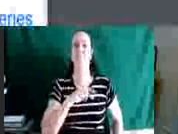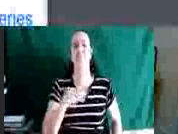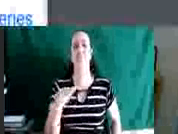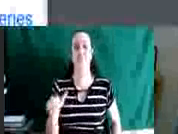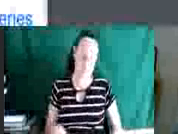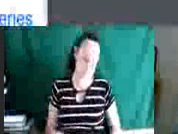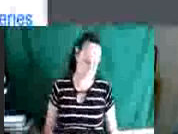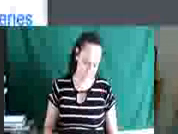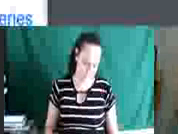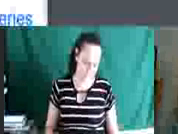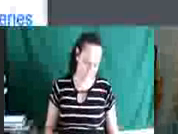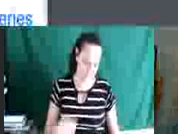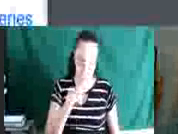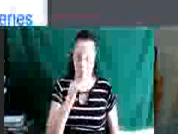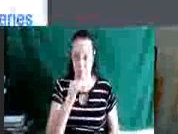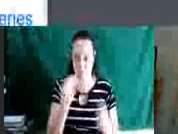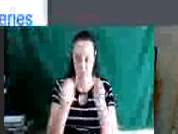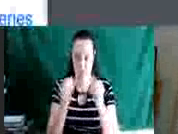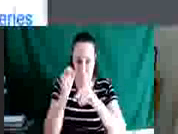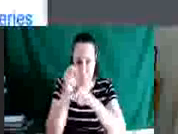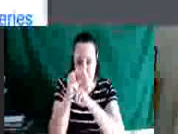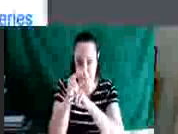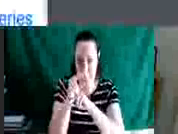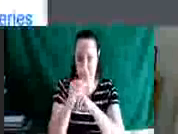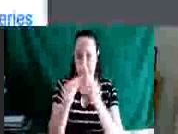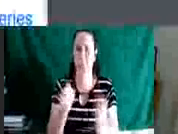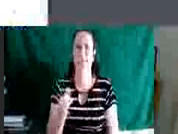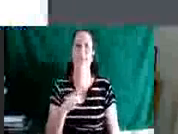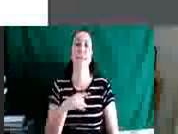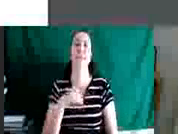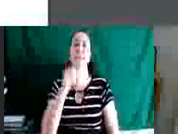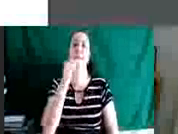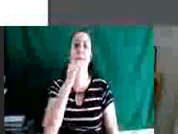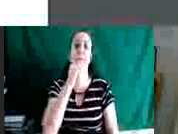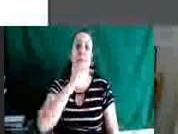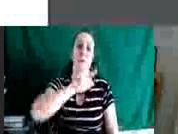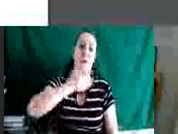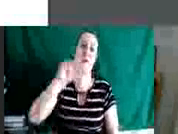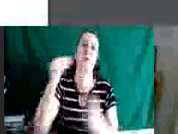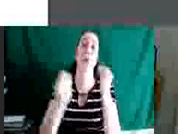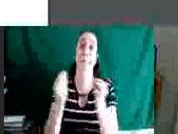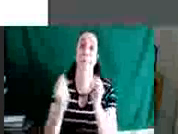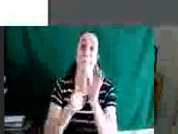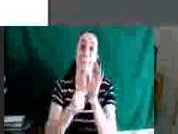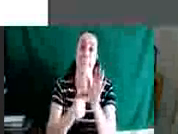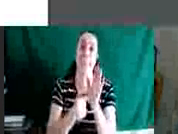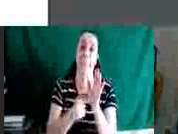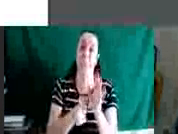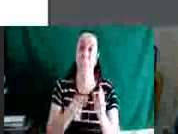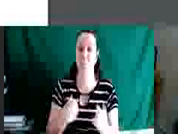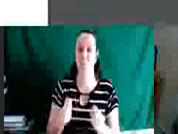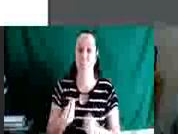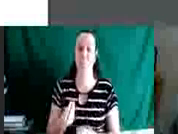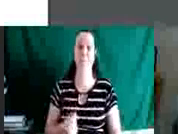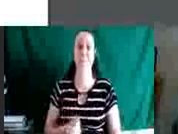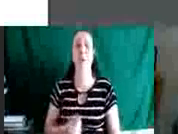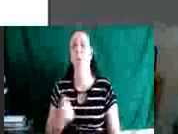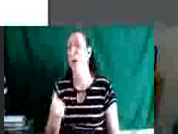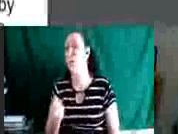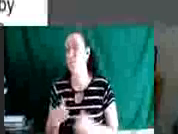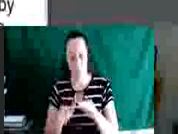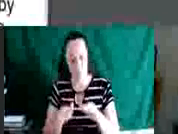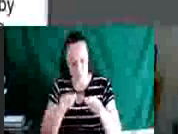como que eu posso dizer? Qual que é o risco, o nível de risco desse ataque, médio, mínimo, intermediário ou máximo, o que